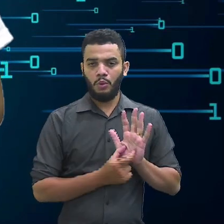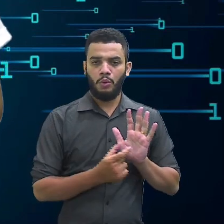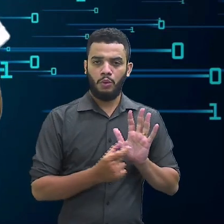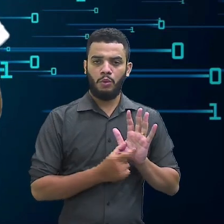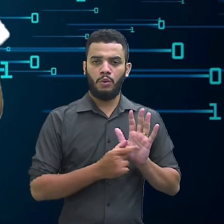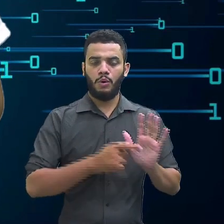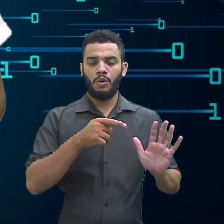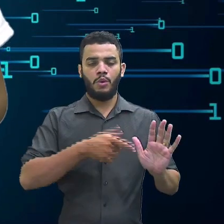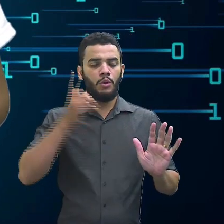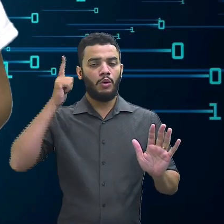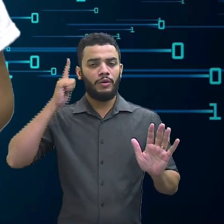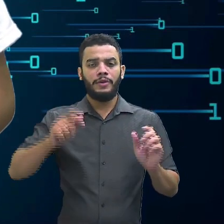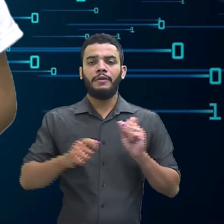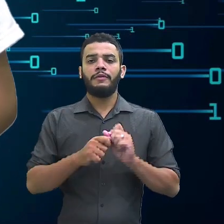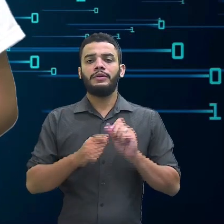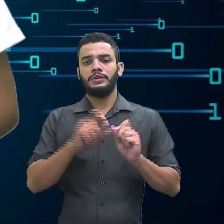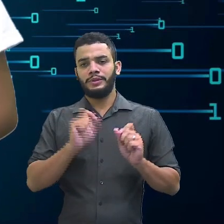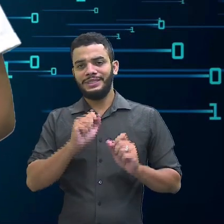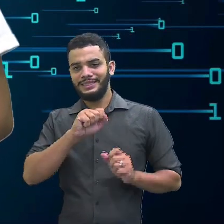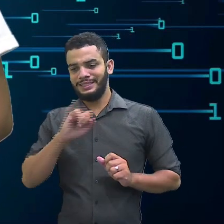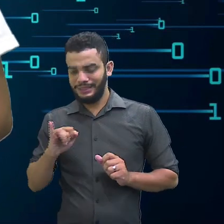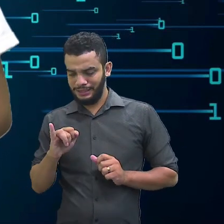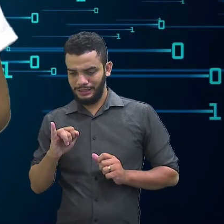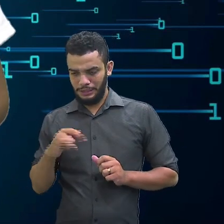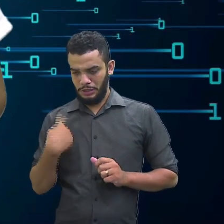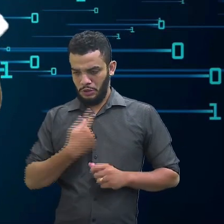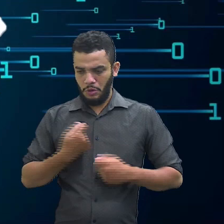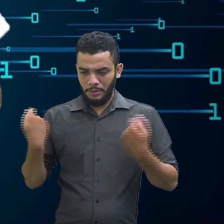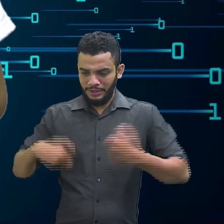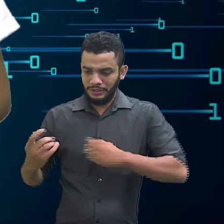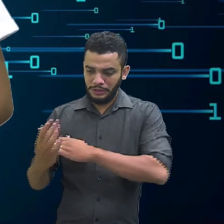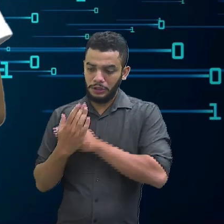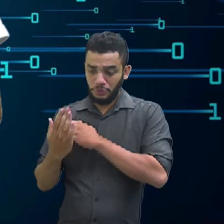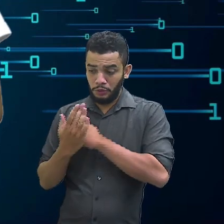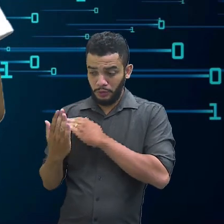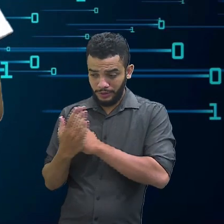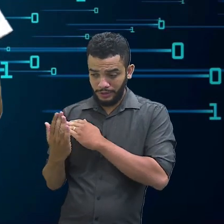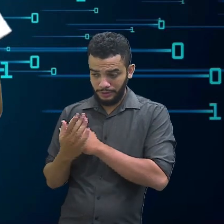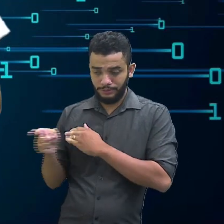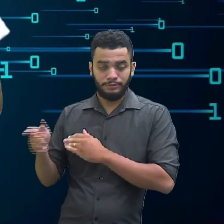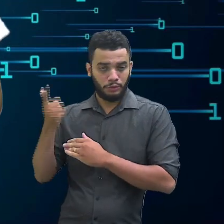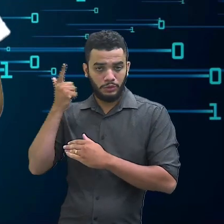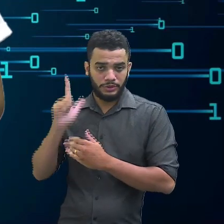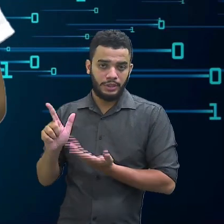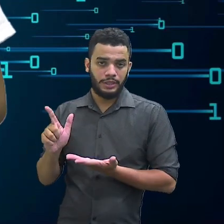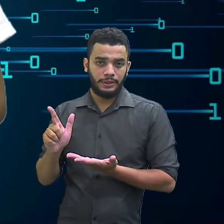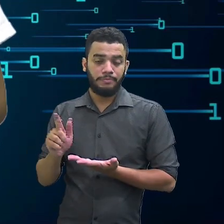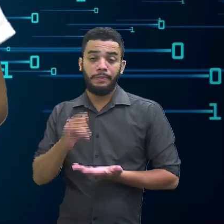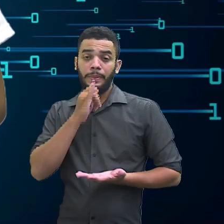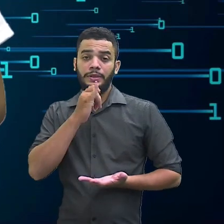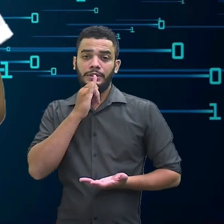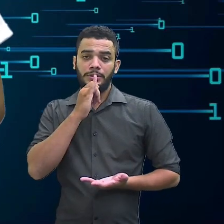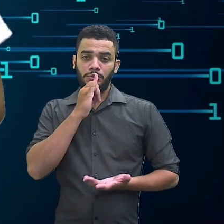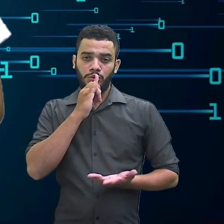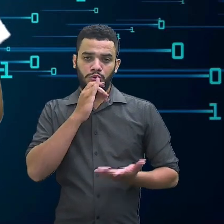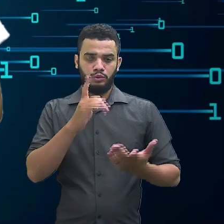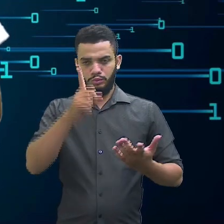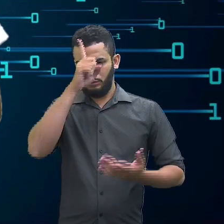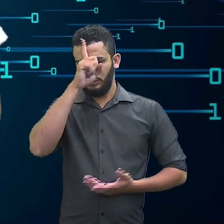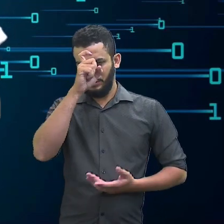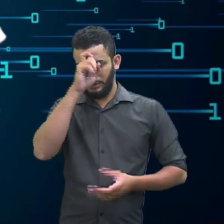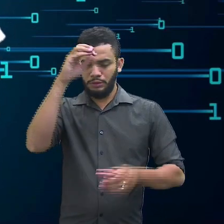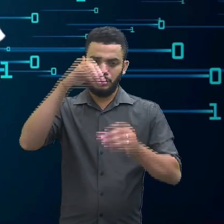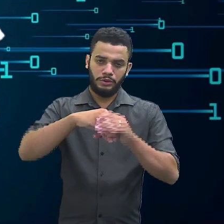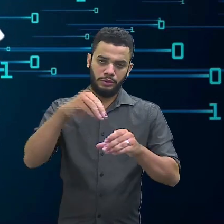ela pode ser usada para ajudar as pessoas de muitas maneiras diferentes. Querem mais um exemplo? Os médicos podem usar a inteligência artificial para